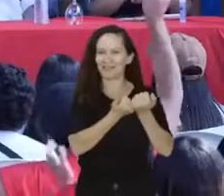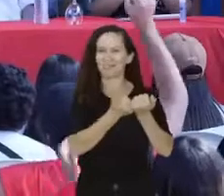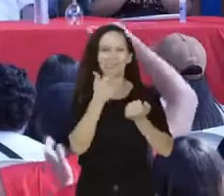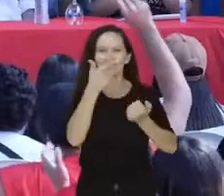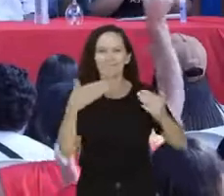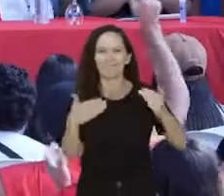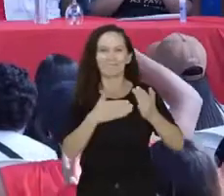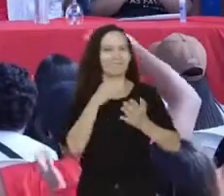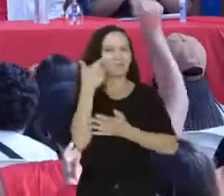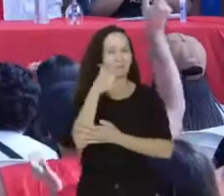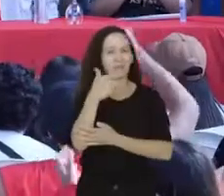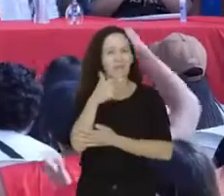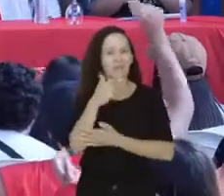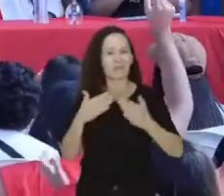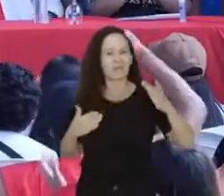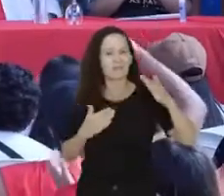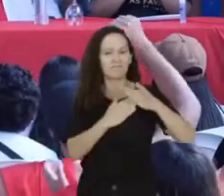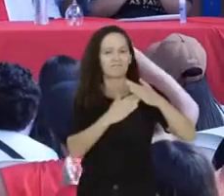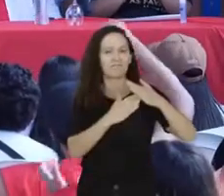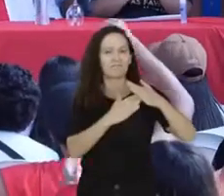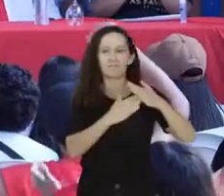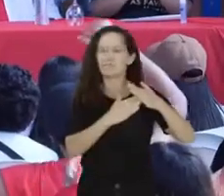Não tem limite.